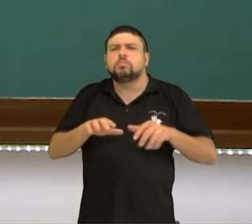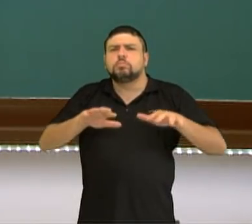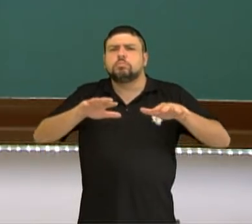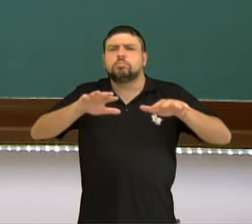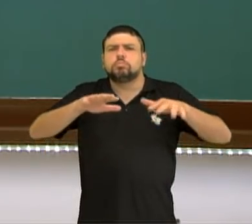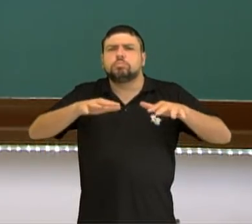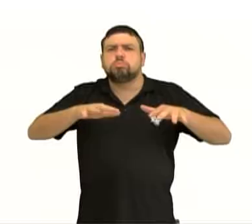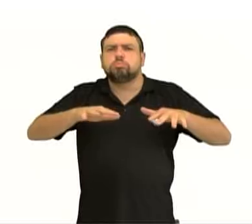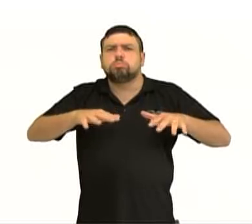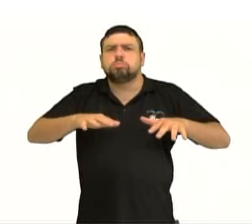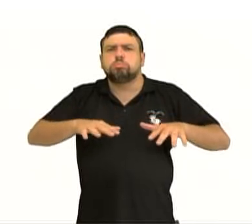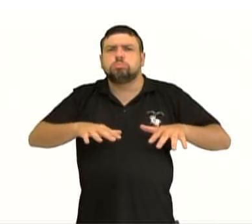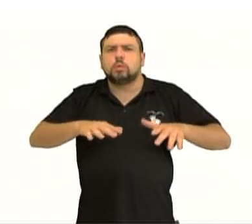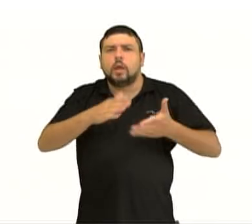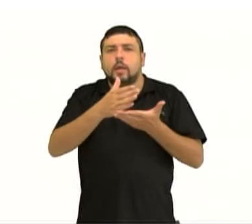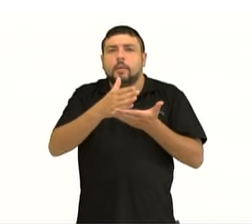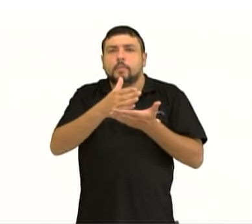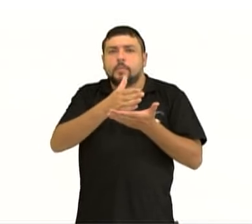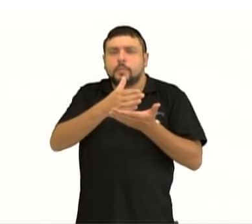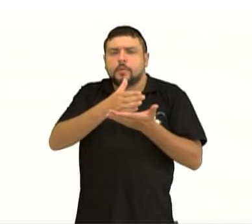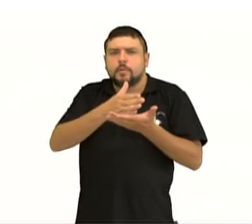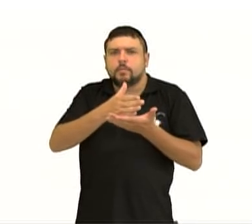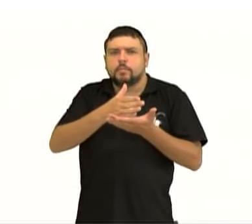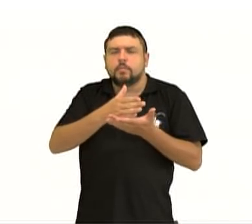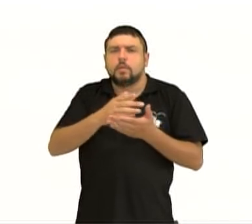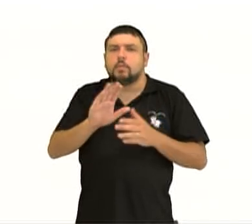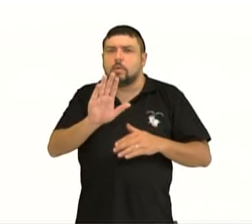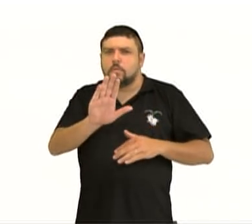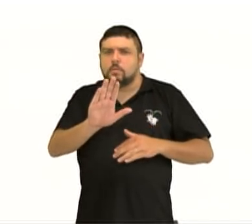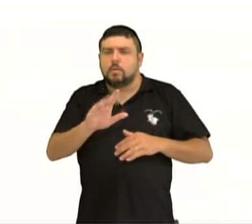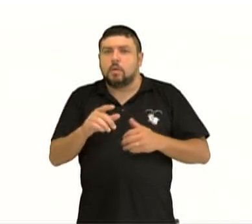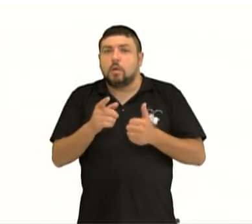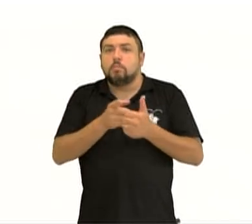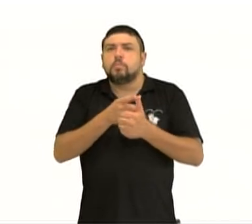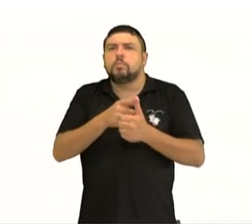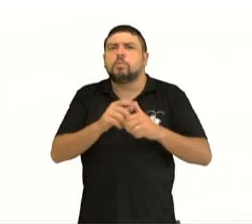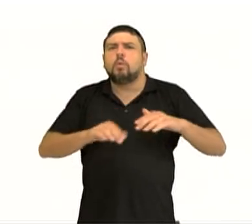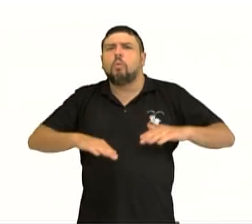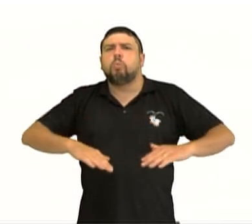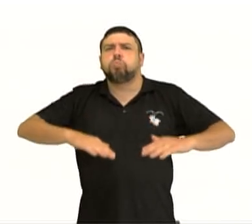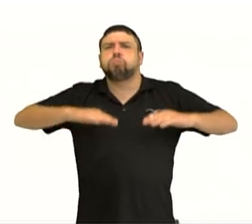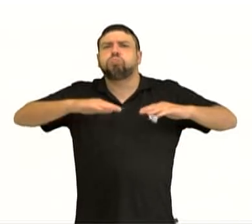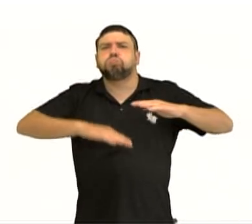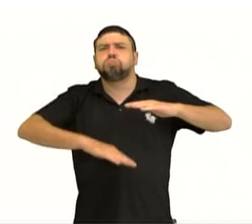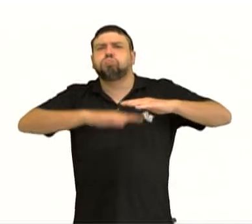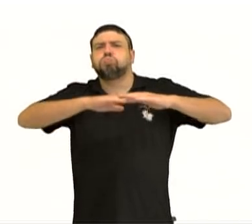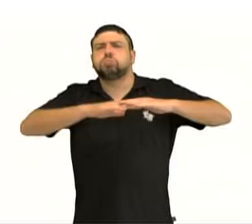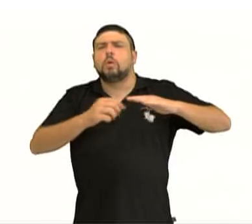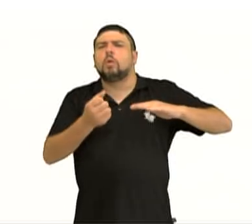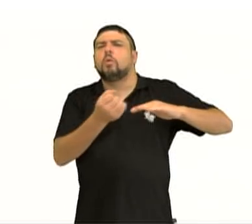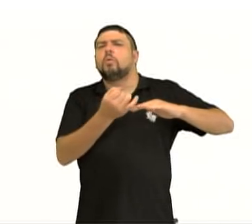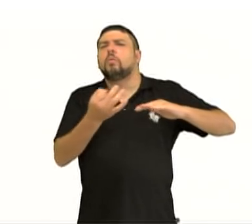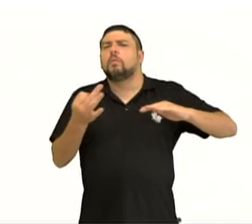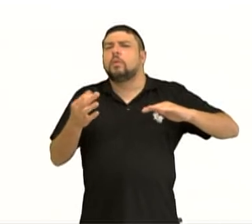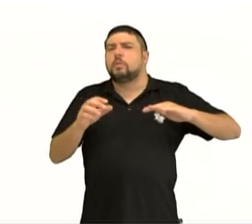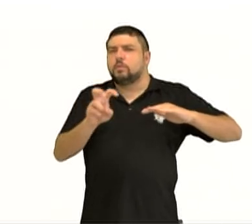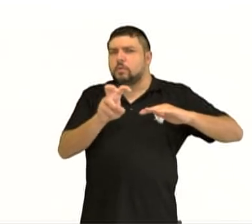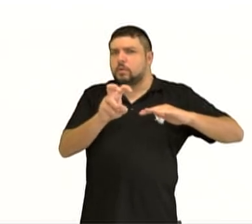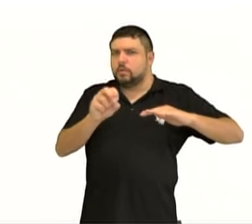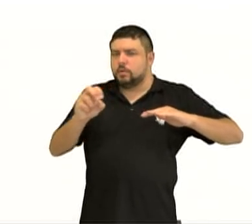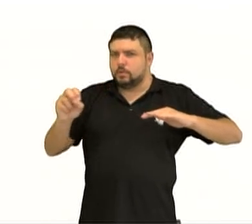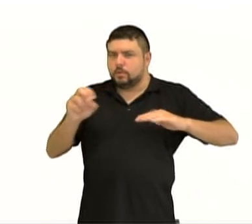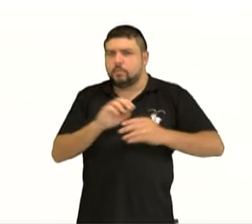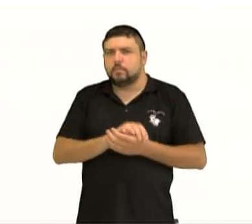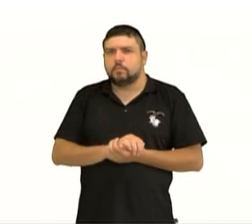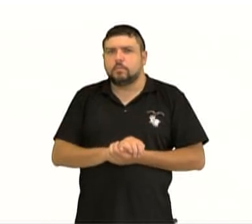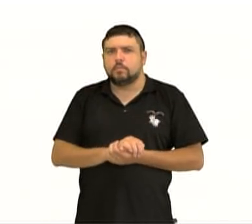no reservatório caísse pela metade? Primeiro tenho que saber quanto que tinha. Lá no enunciado estava dizendo que tinha 500 litros. O nosso gráfico